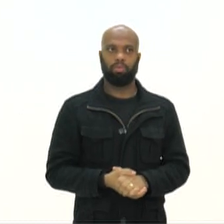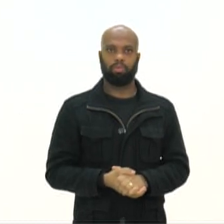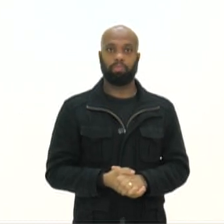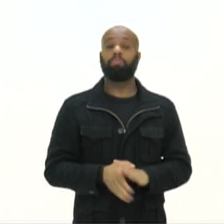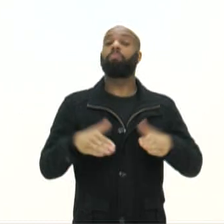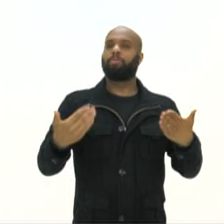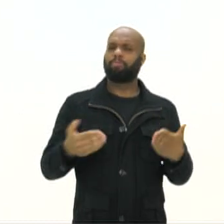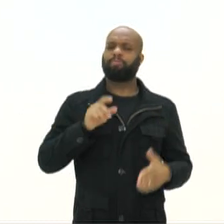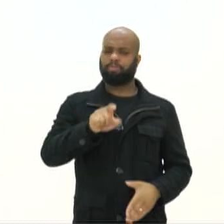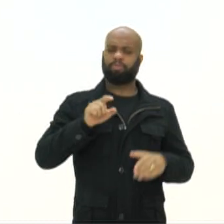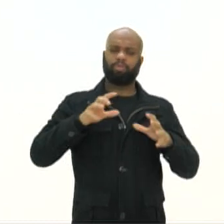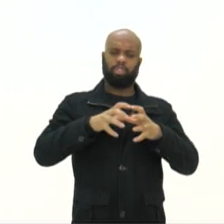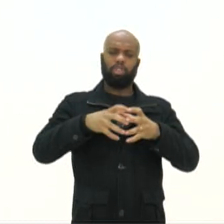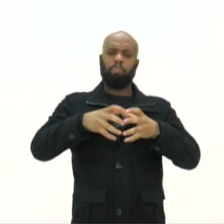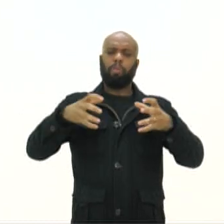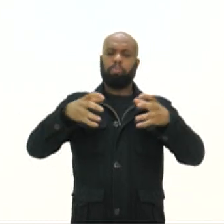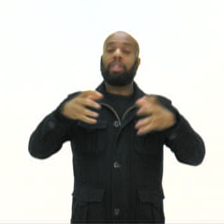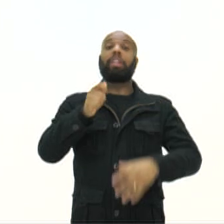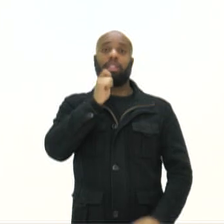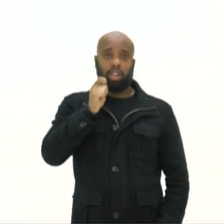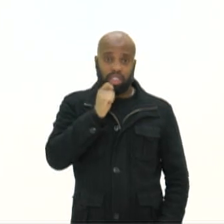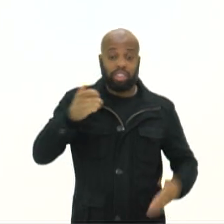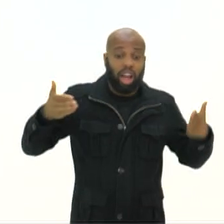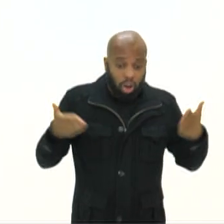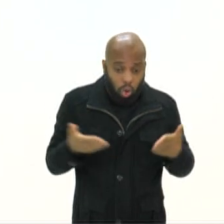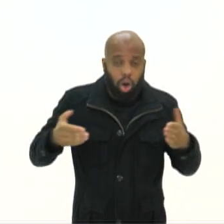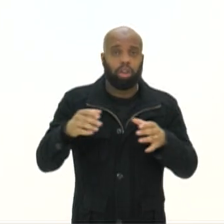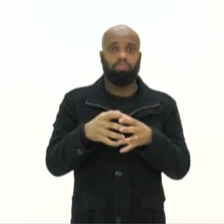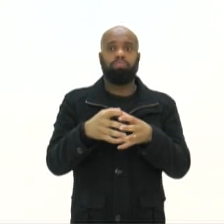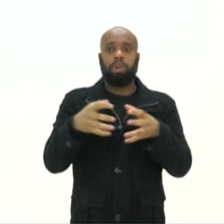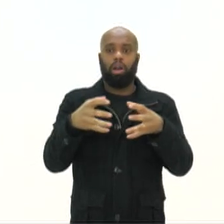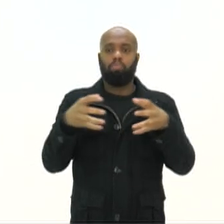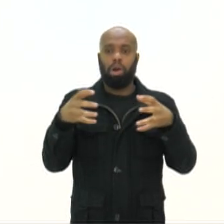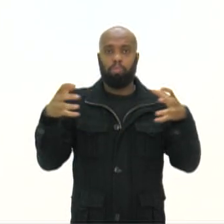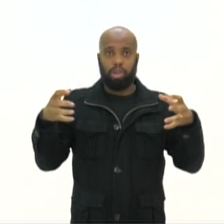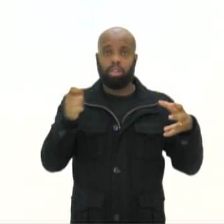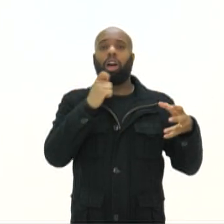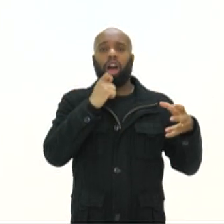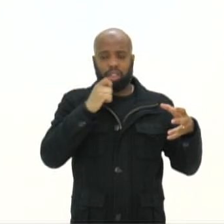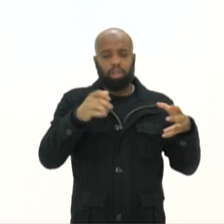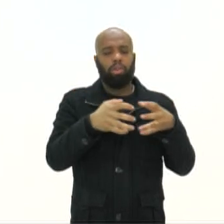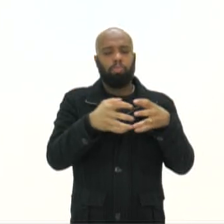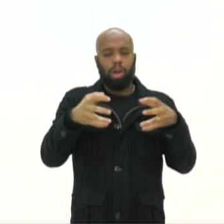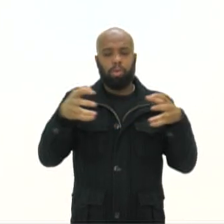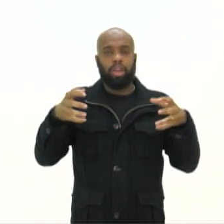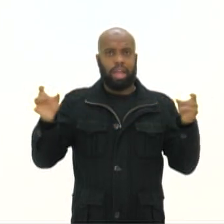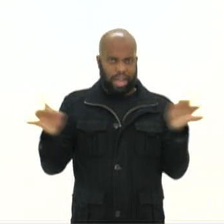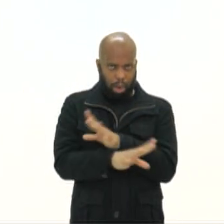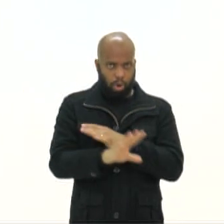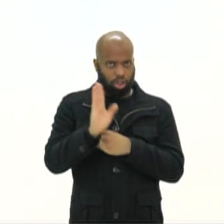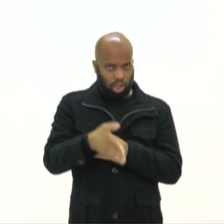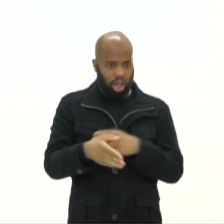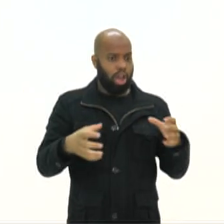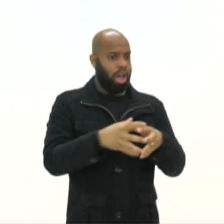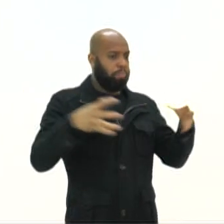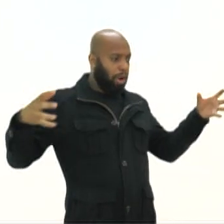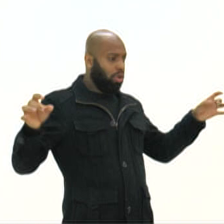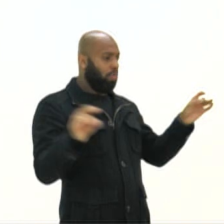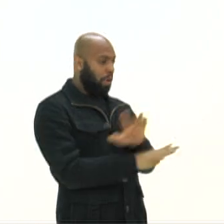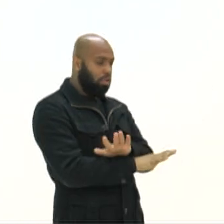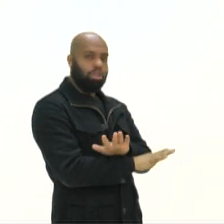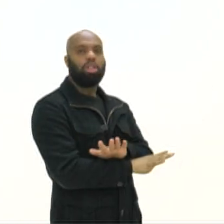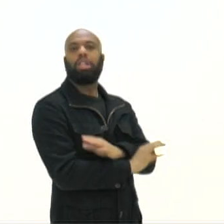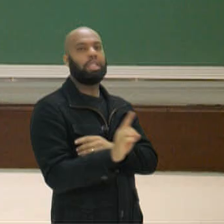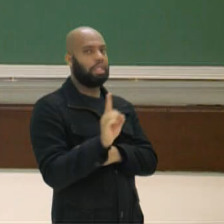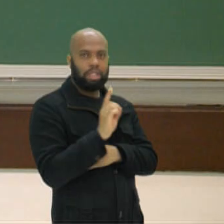Este aumento ainda está acontecendo. Tá certo? Ou seja, está aumentando. Não terminou, aumentou e acabou.